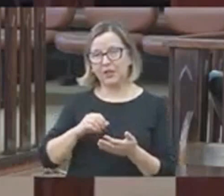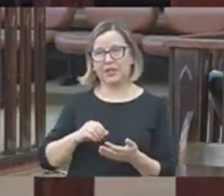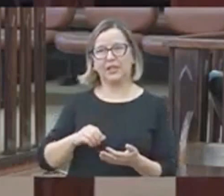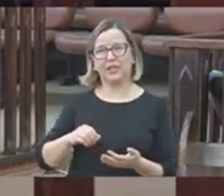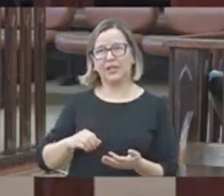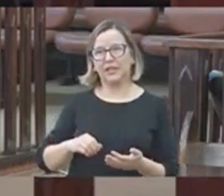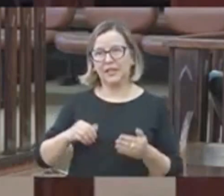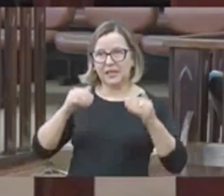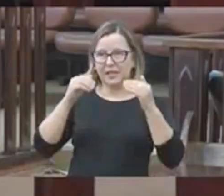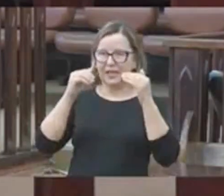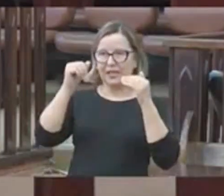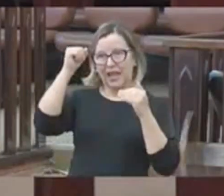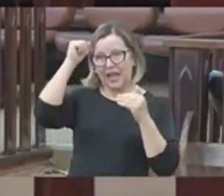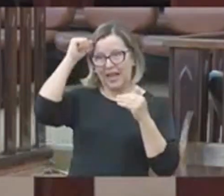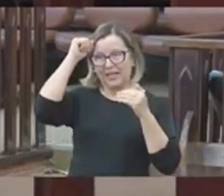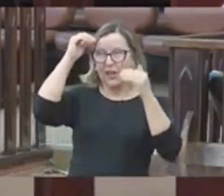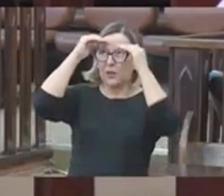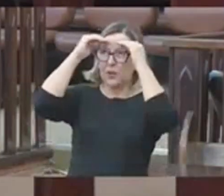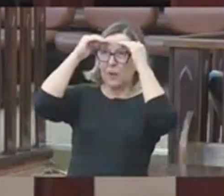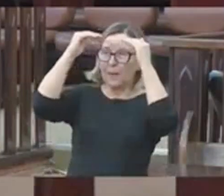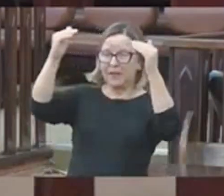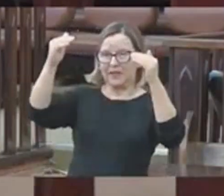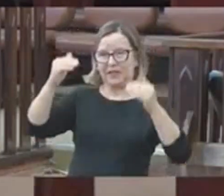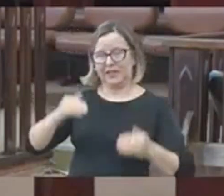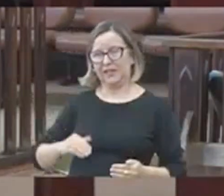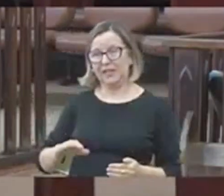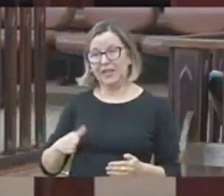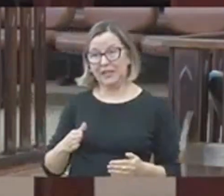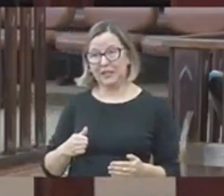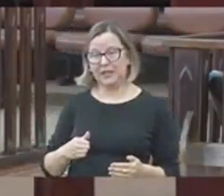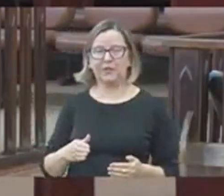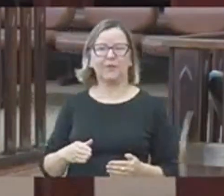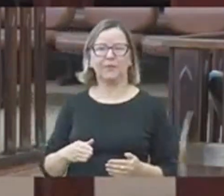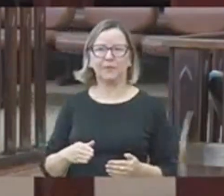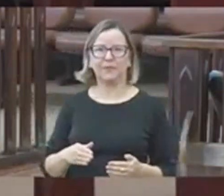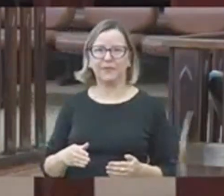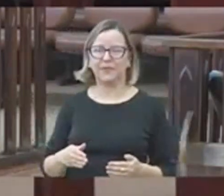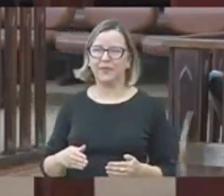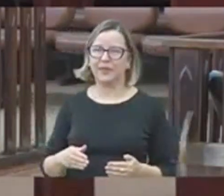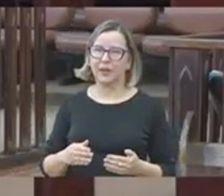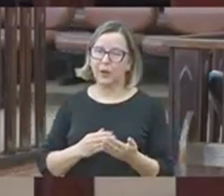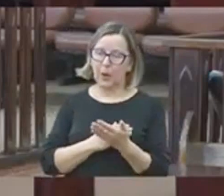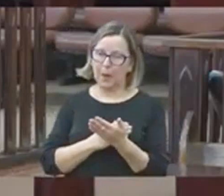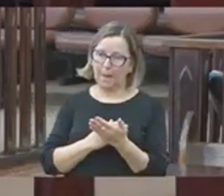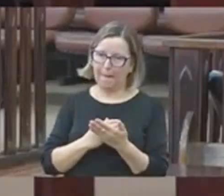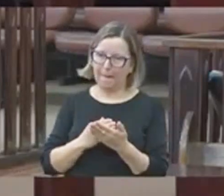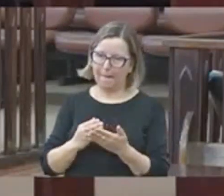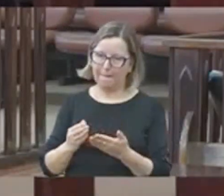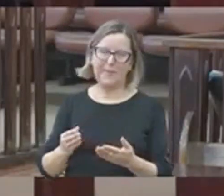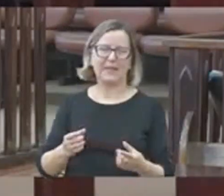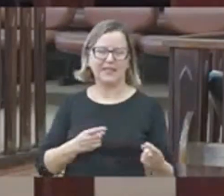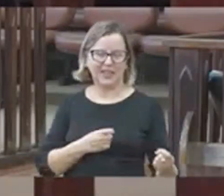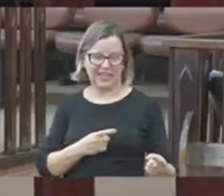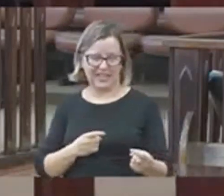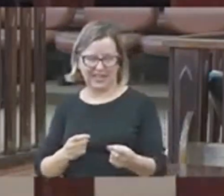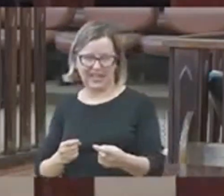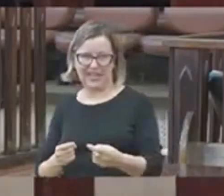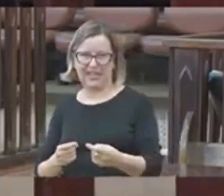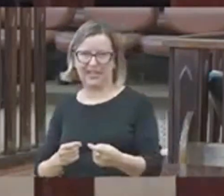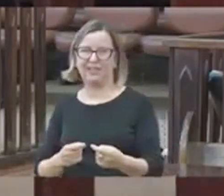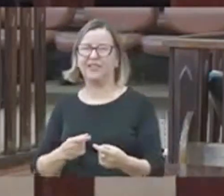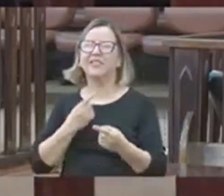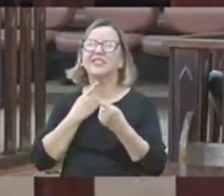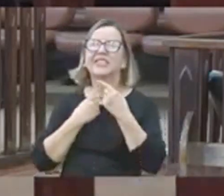onde vêm os prazeres que militam na nossa carne, que desejam o tempo todo